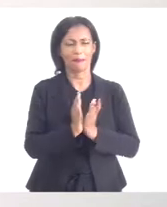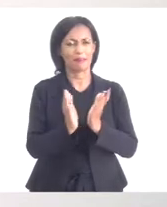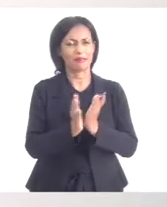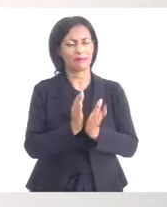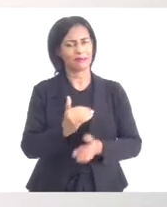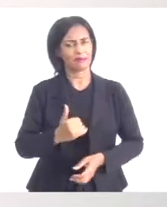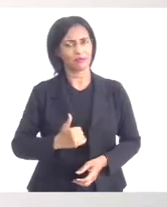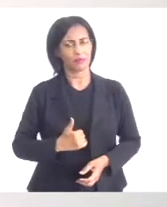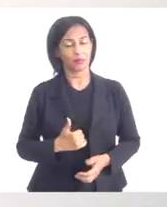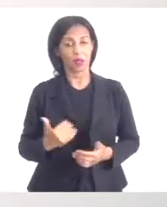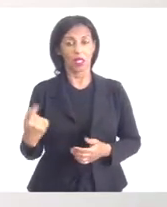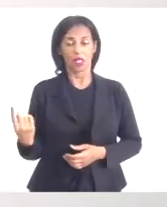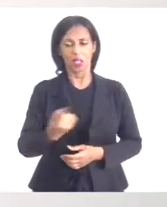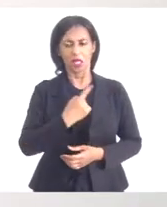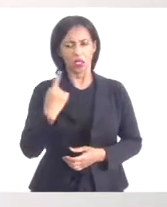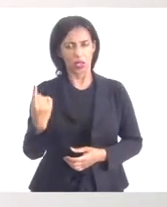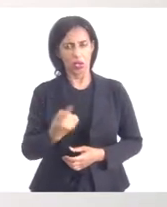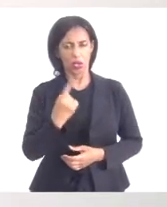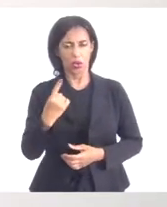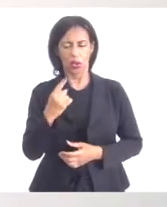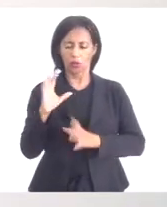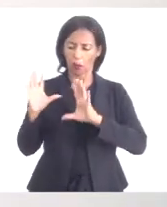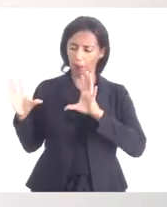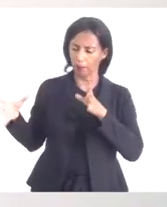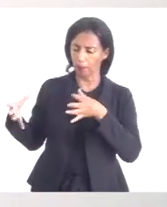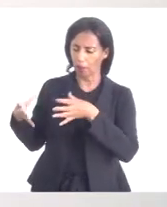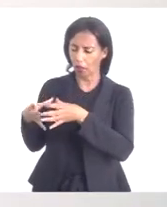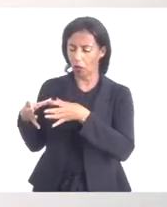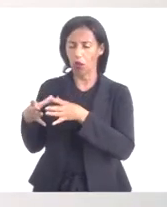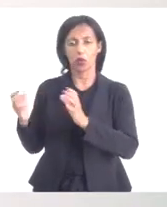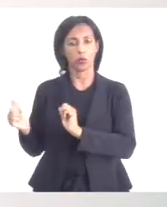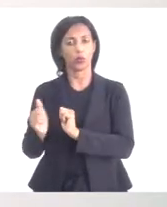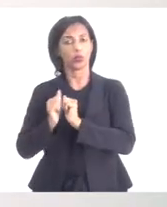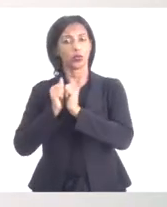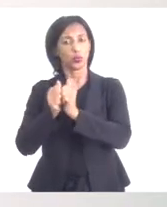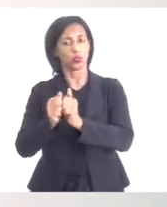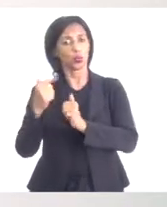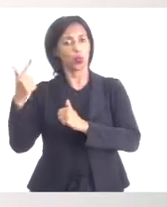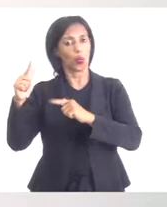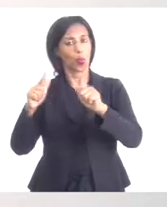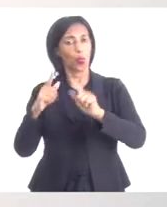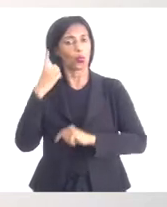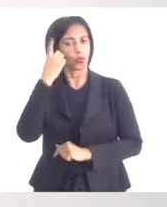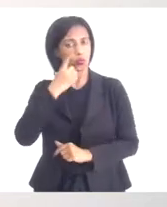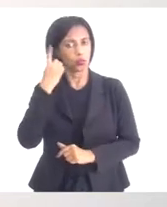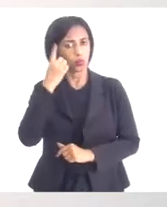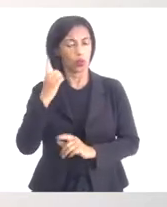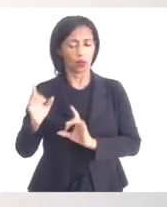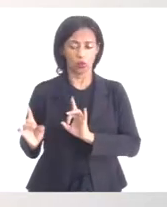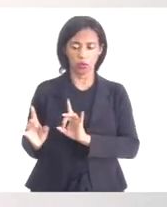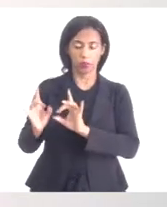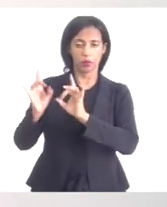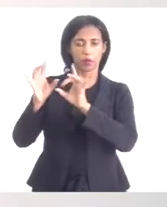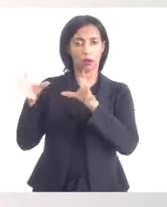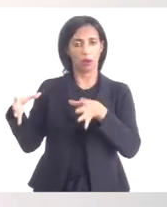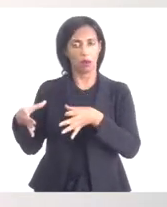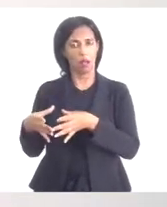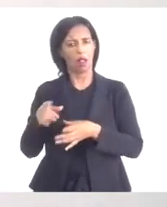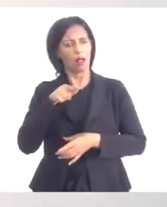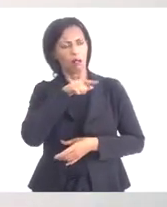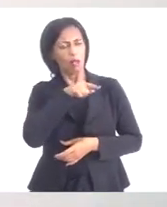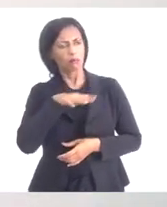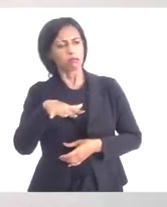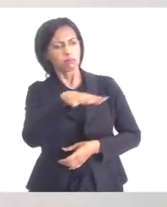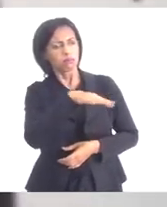então nós fomos pela comissão junto com demais deputados da comissão especial no